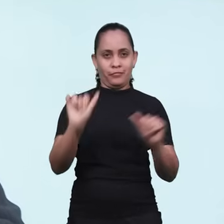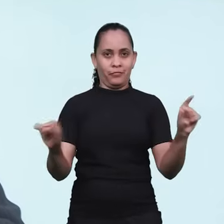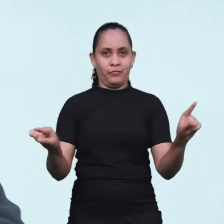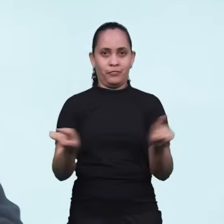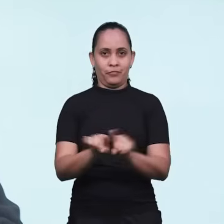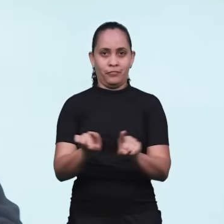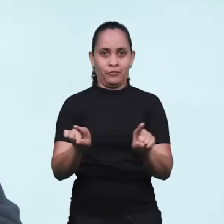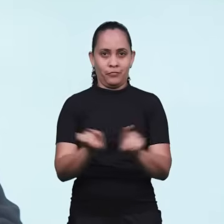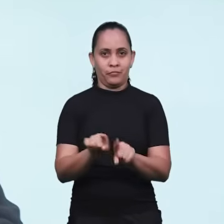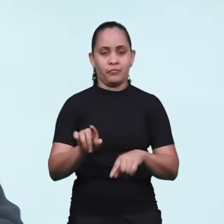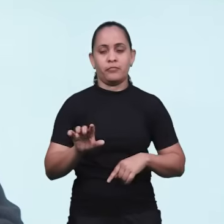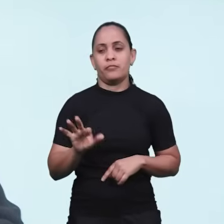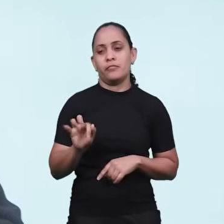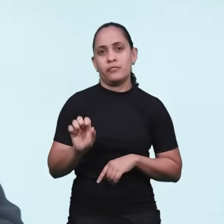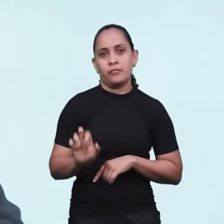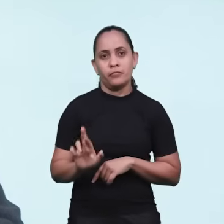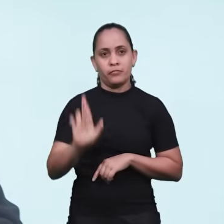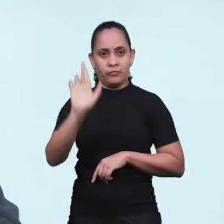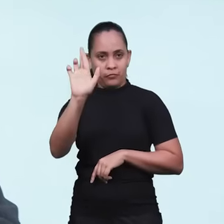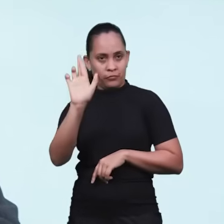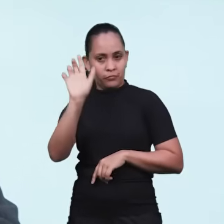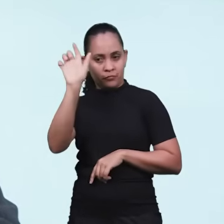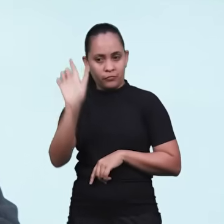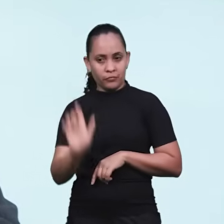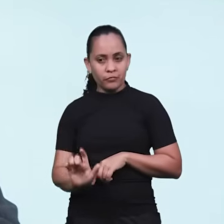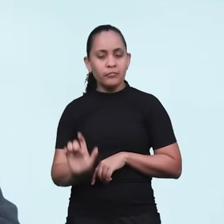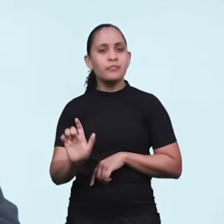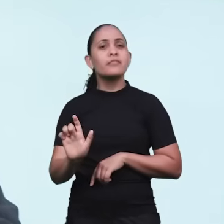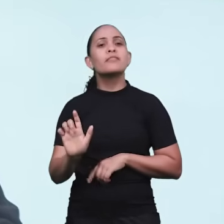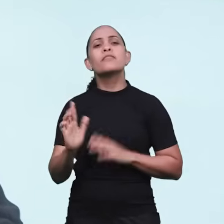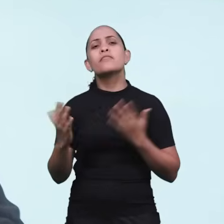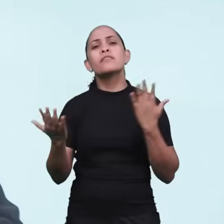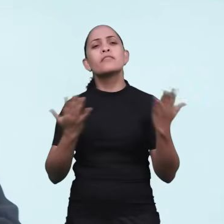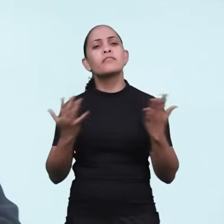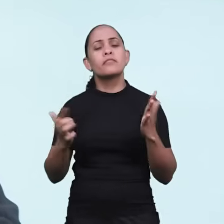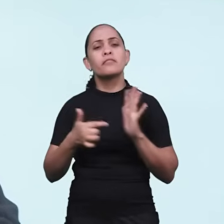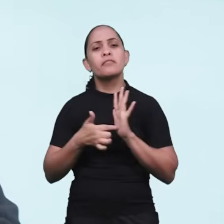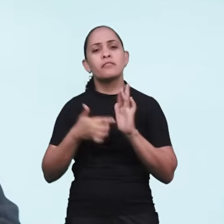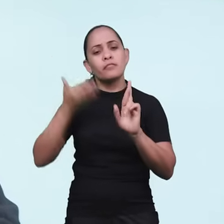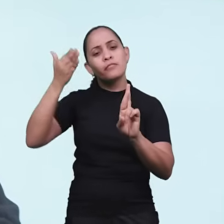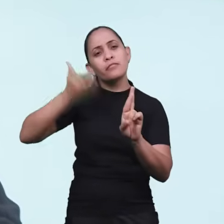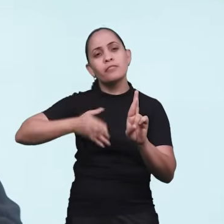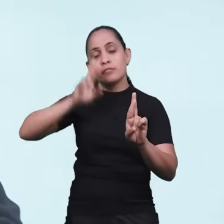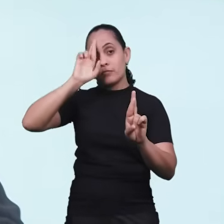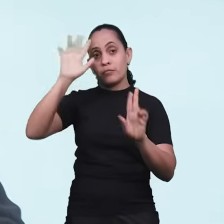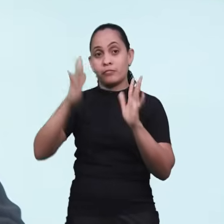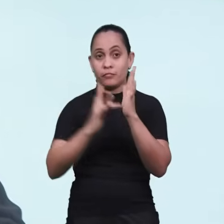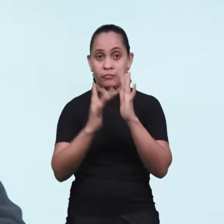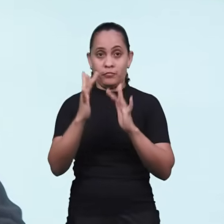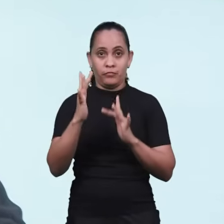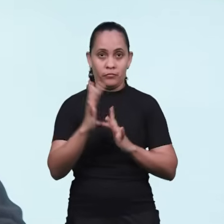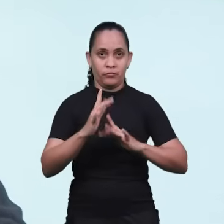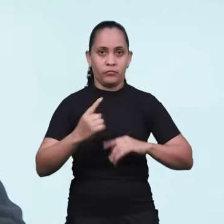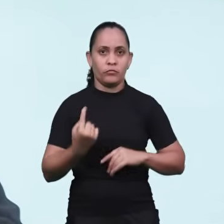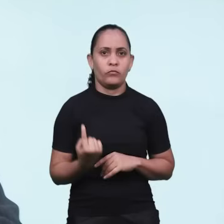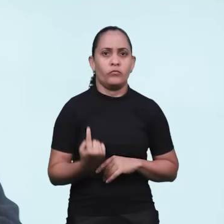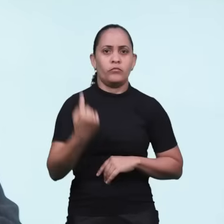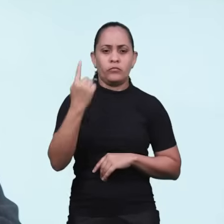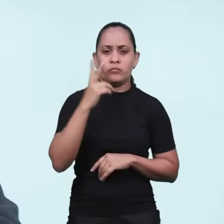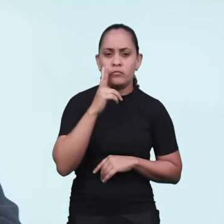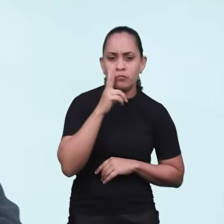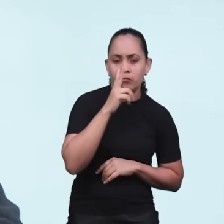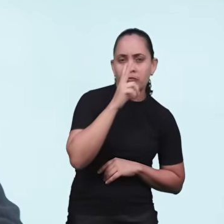A palavra luz ali é phos, a mesma luz que representa o Senhor Jesus. A luz é a